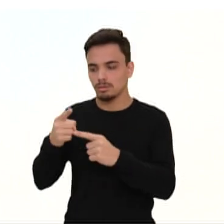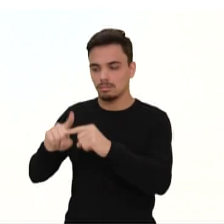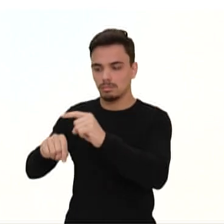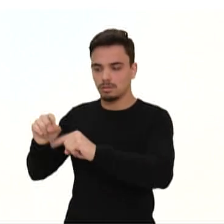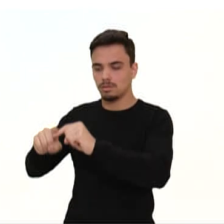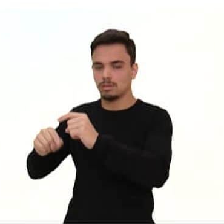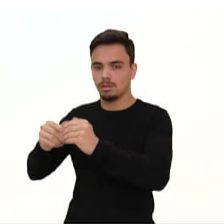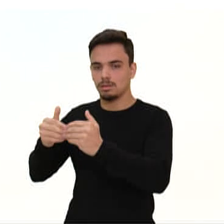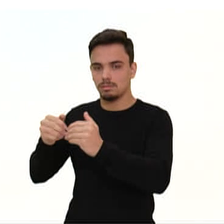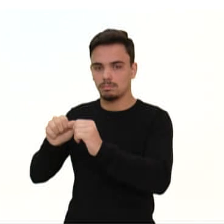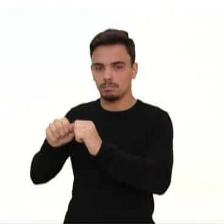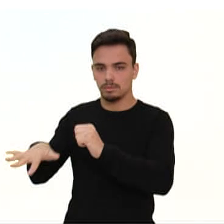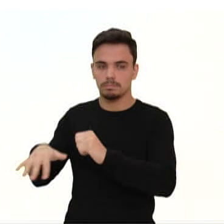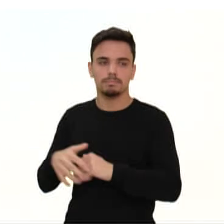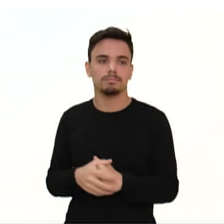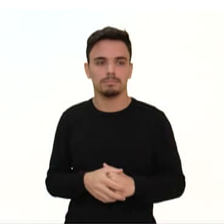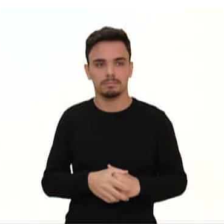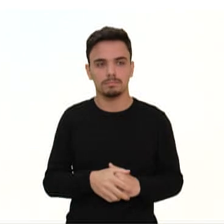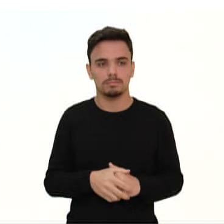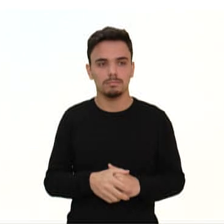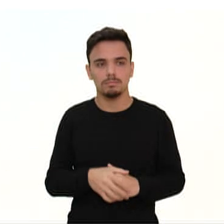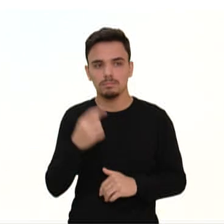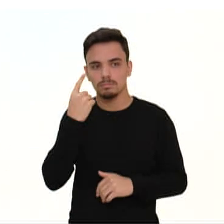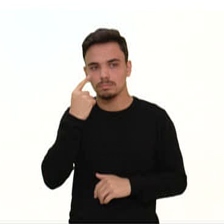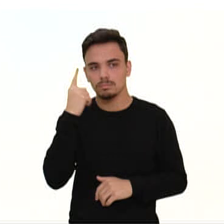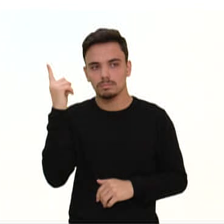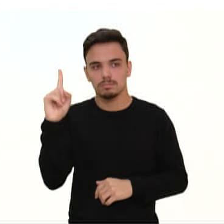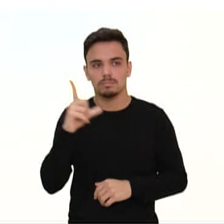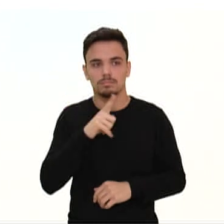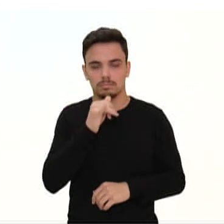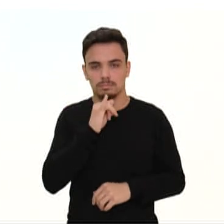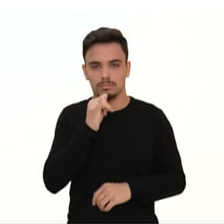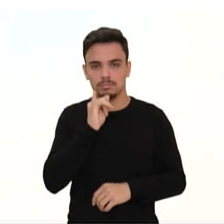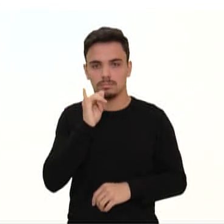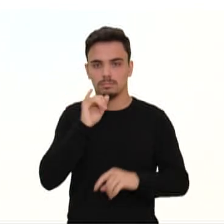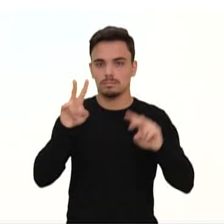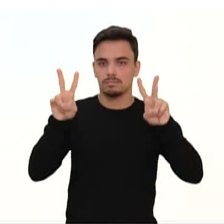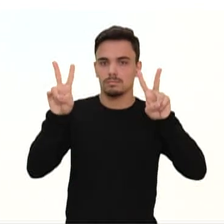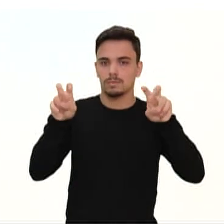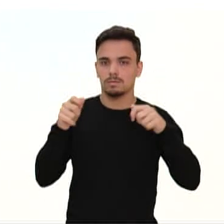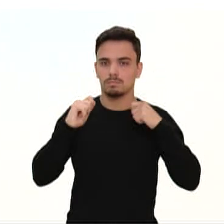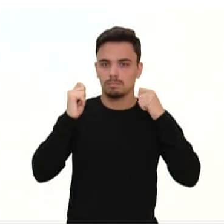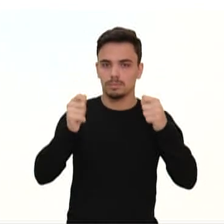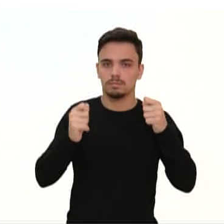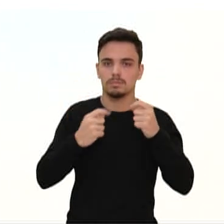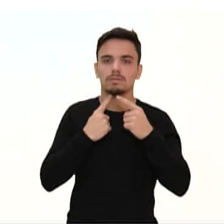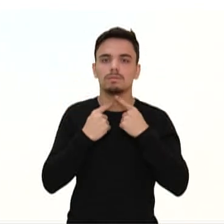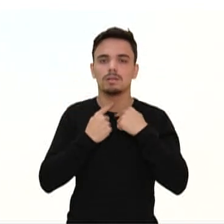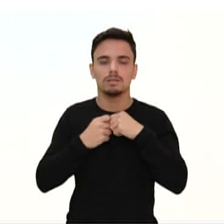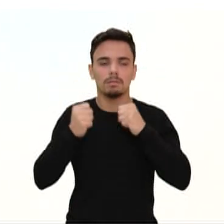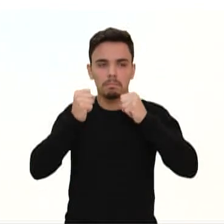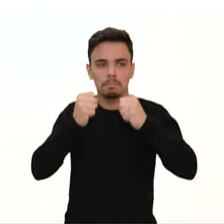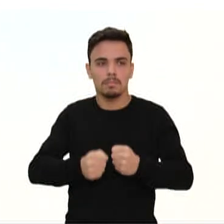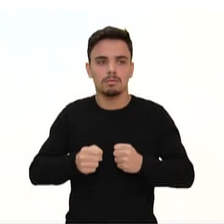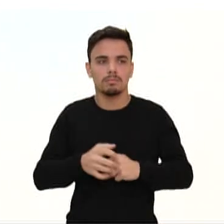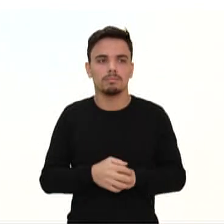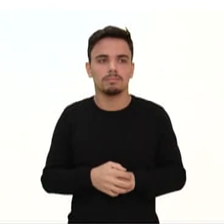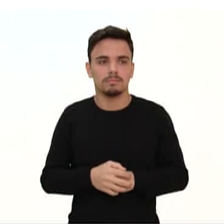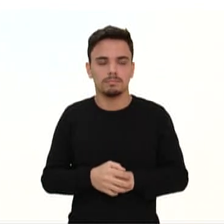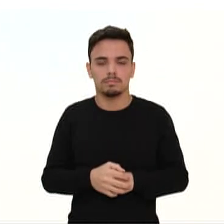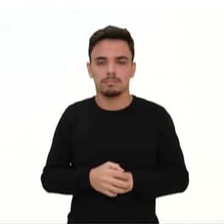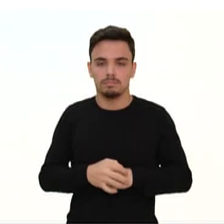que existem. Então aqui temos mais exemplos aqui da manifestação da vontade de poder. Uma aranha